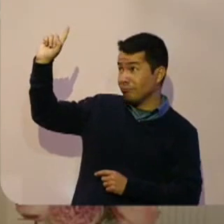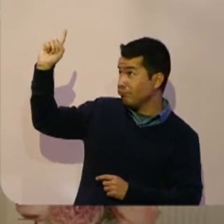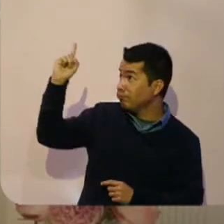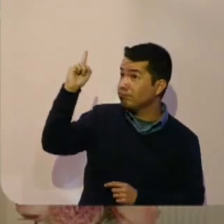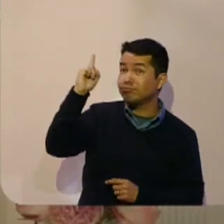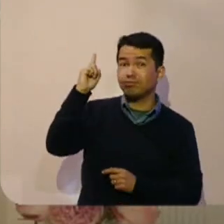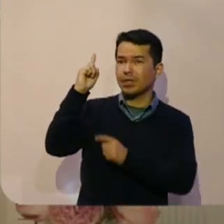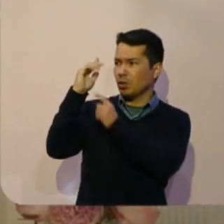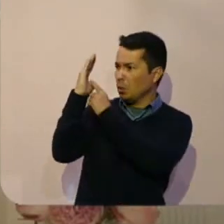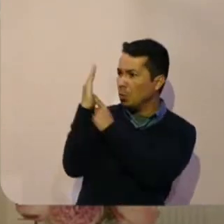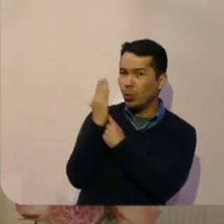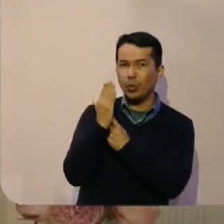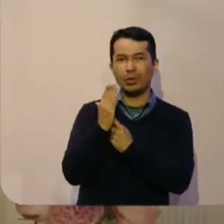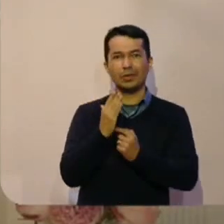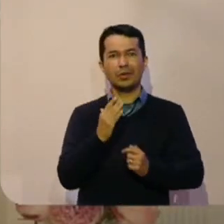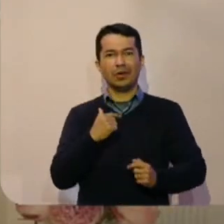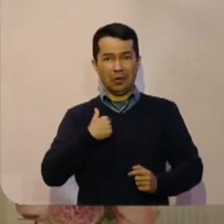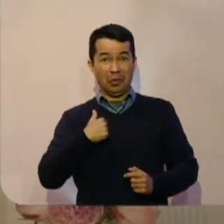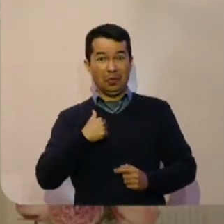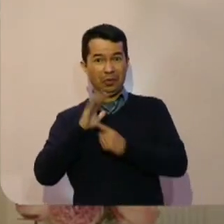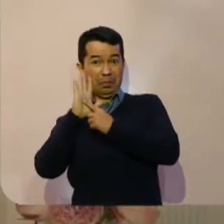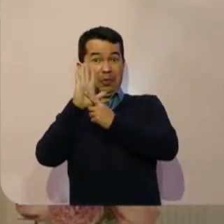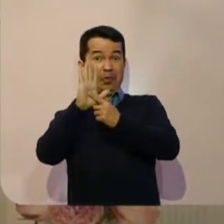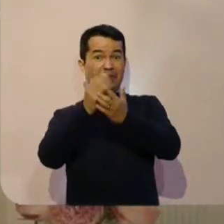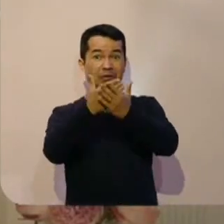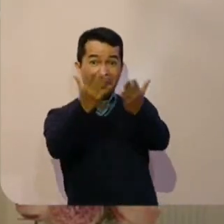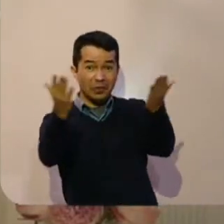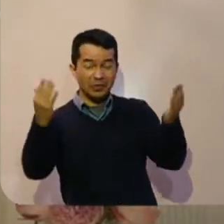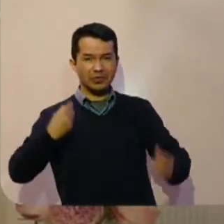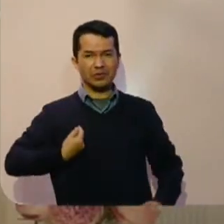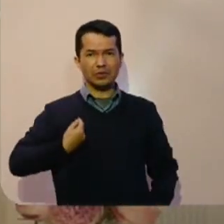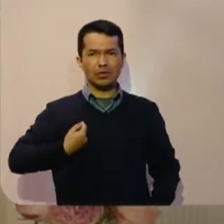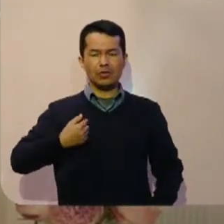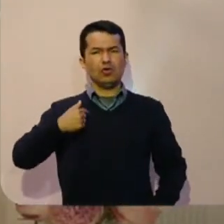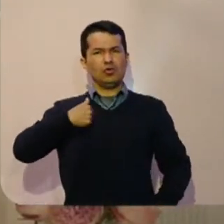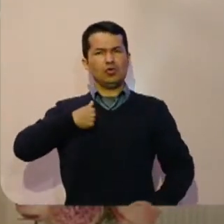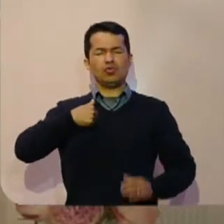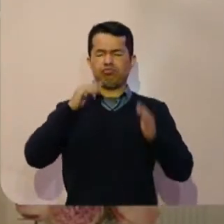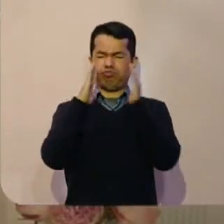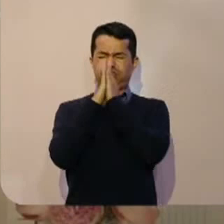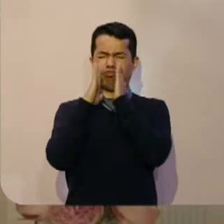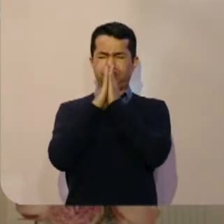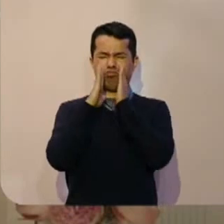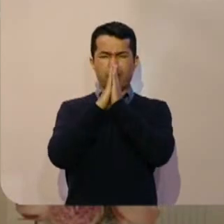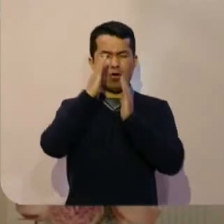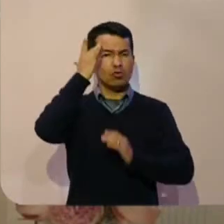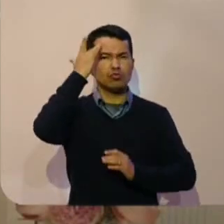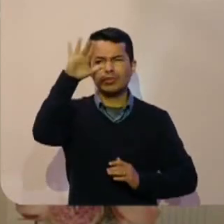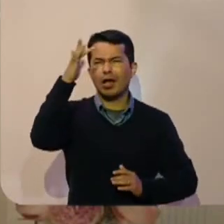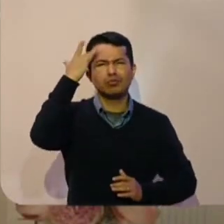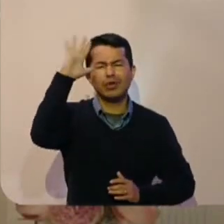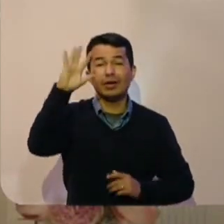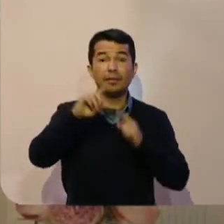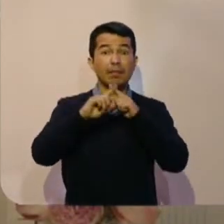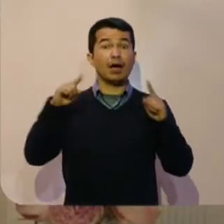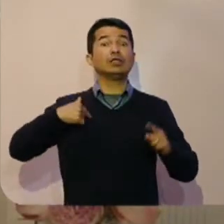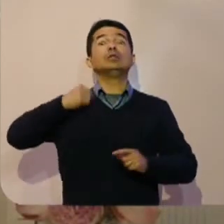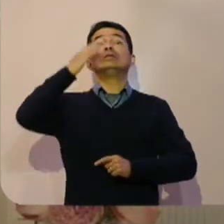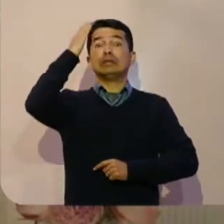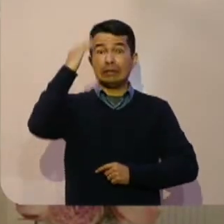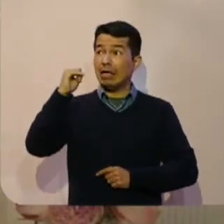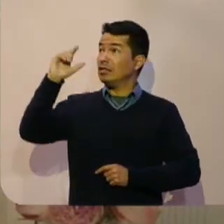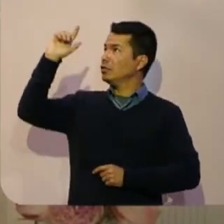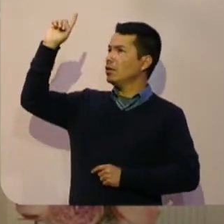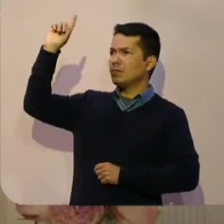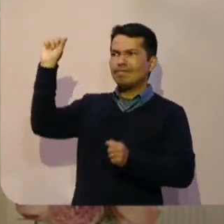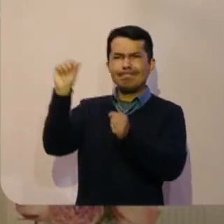tão intenso, tão maravilhoso, que eu me levanto dali confiante, sabendo que alguma coisa vai acontecer no tempo de